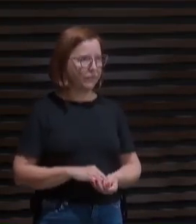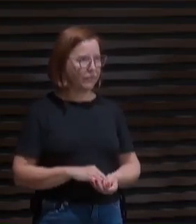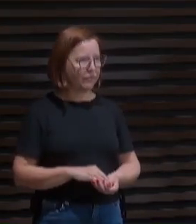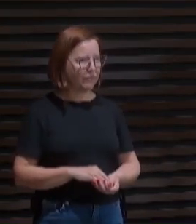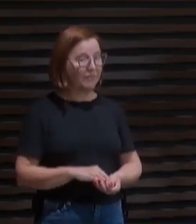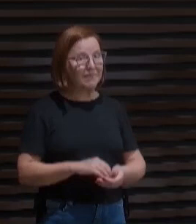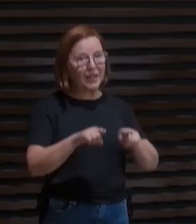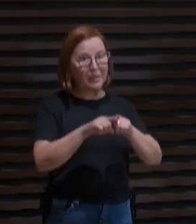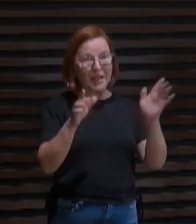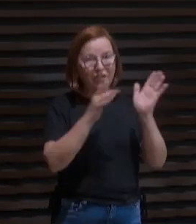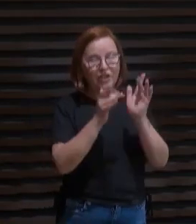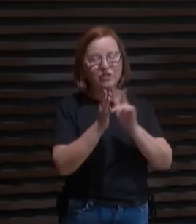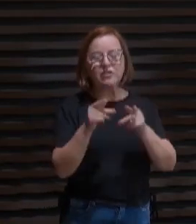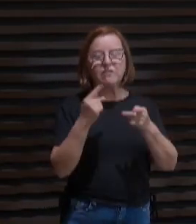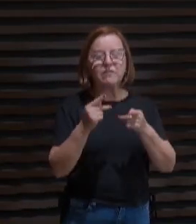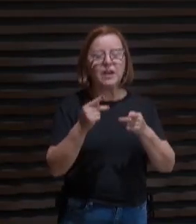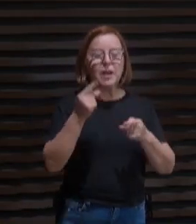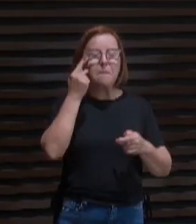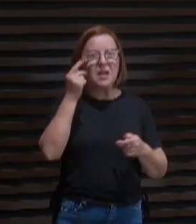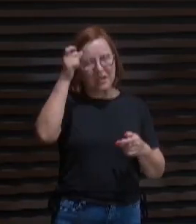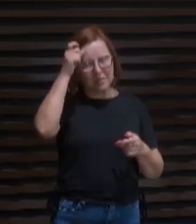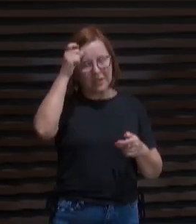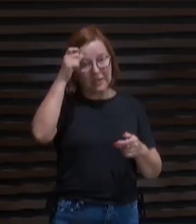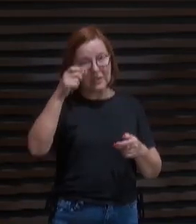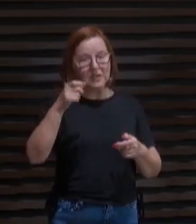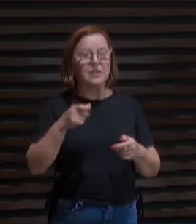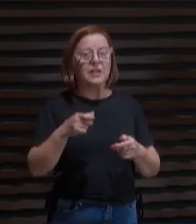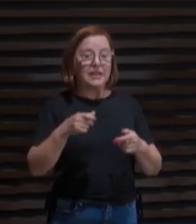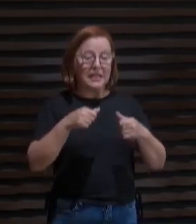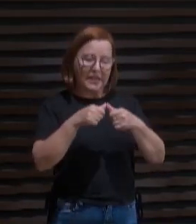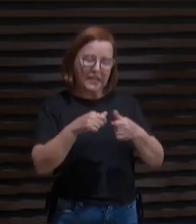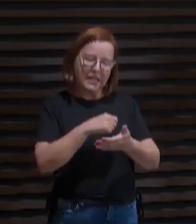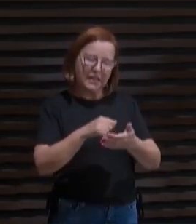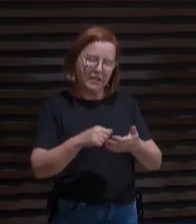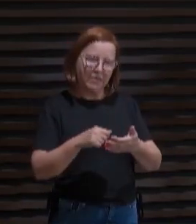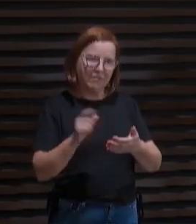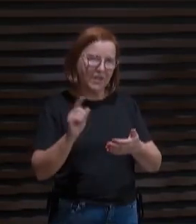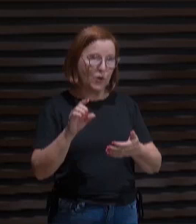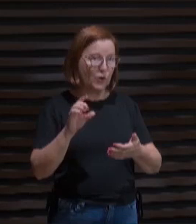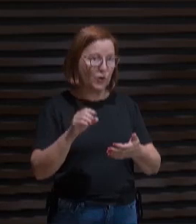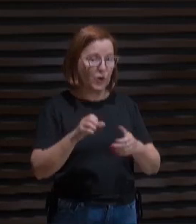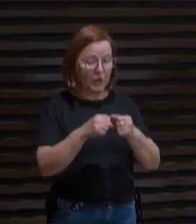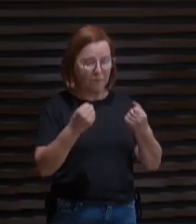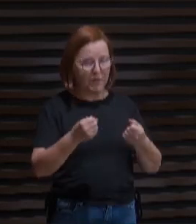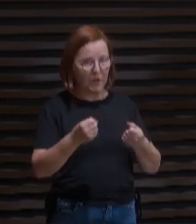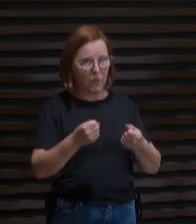Mas Jesus vira para o diabo e fala: está escrito, não só de pão viverá o homem, mas de toda a palavra que procede da boca de